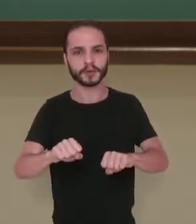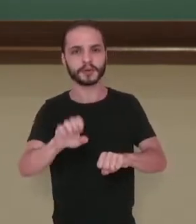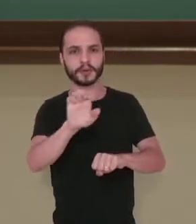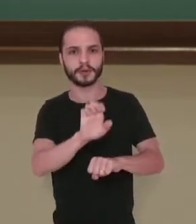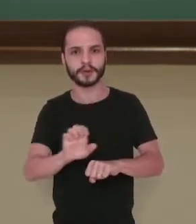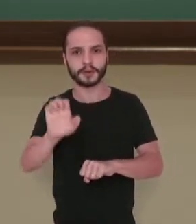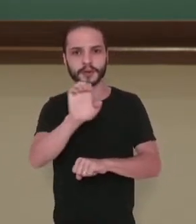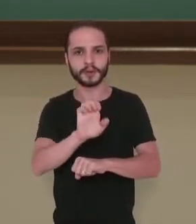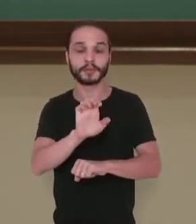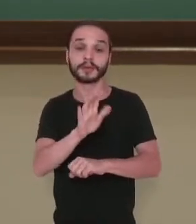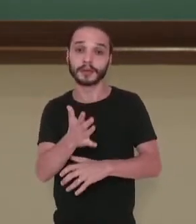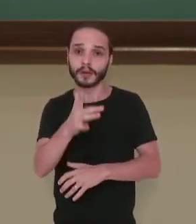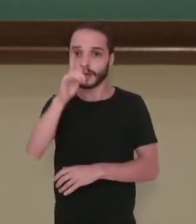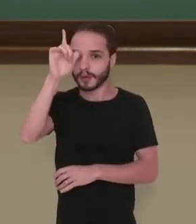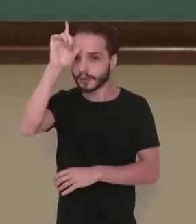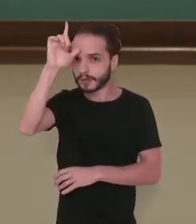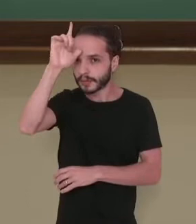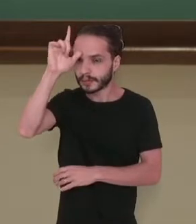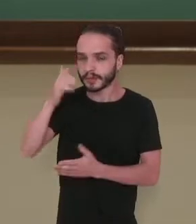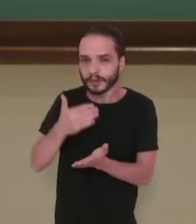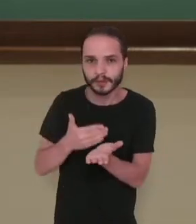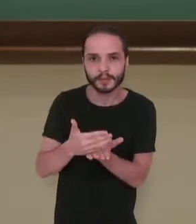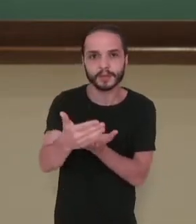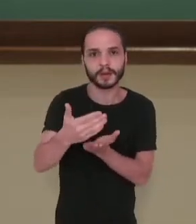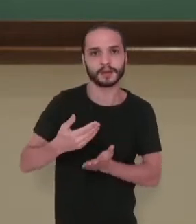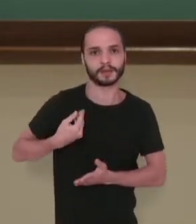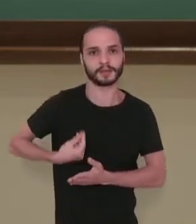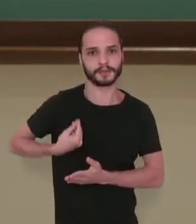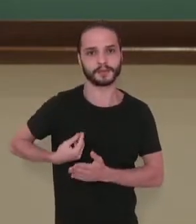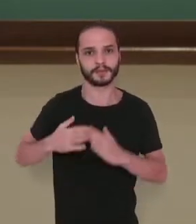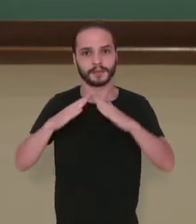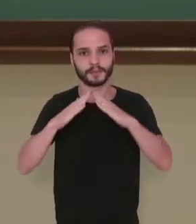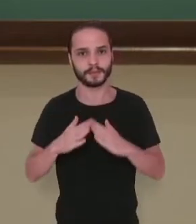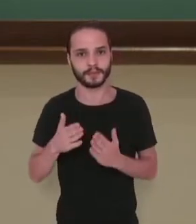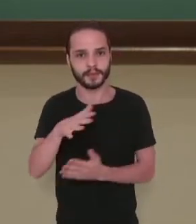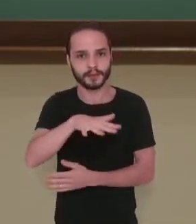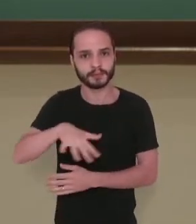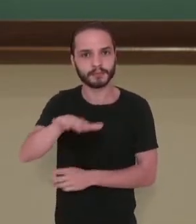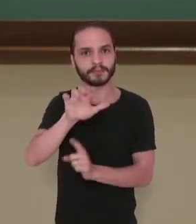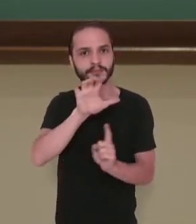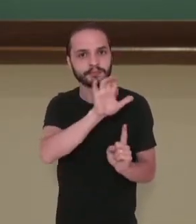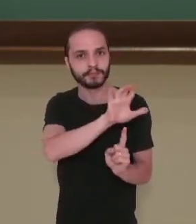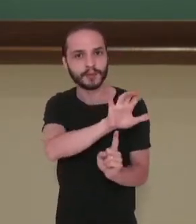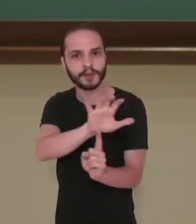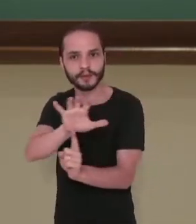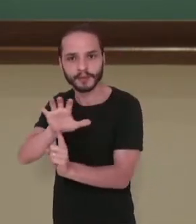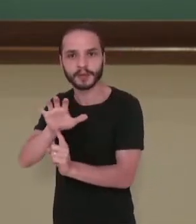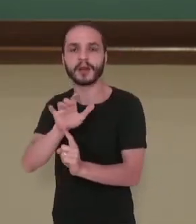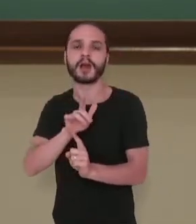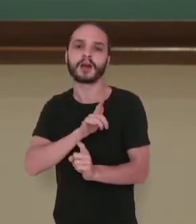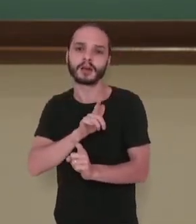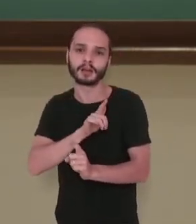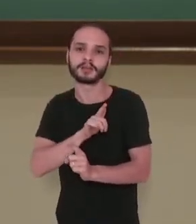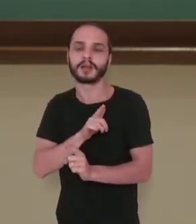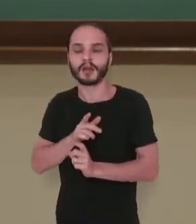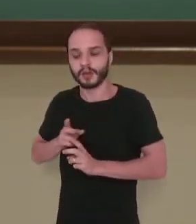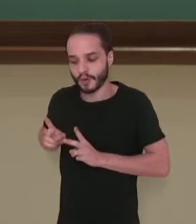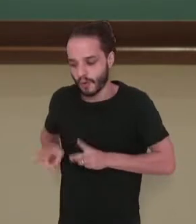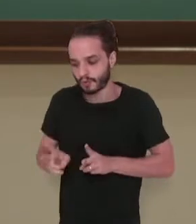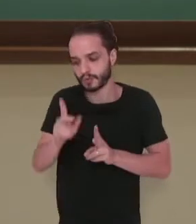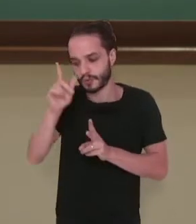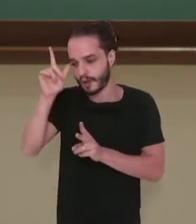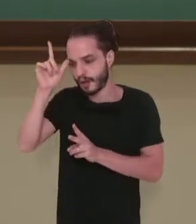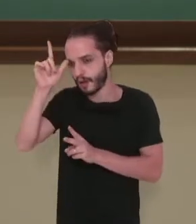germânicos passaram a viver ali, então eles também influenciaram. E vai se manter os elementos romanos,